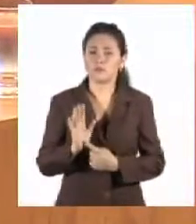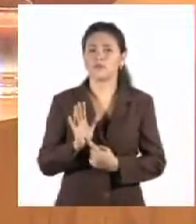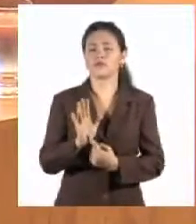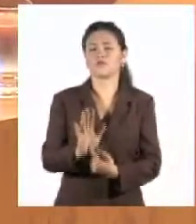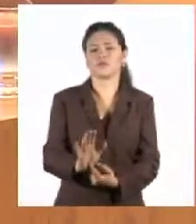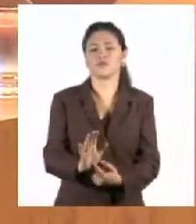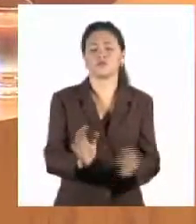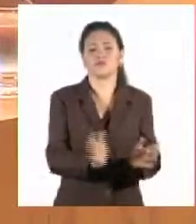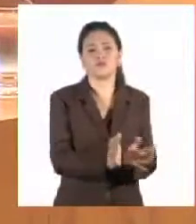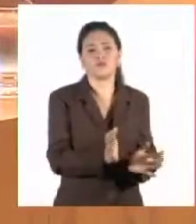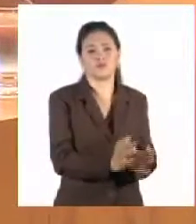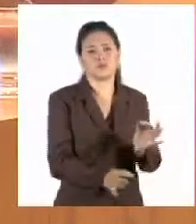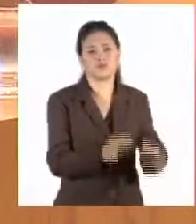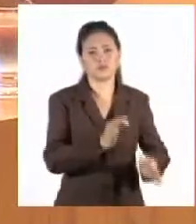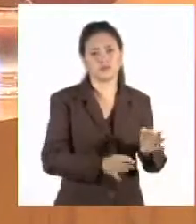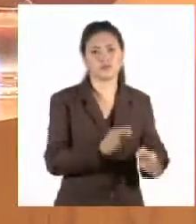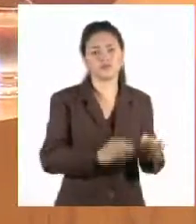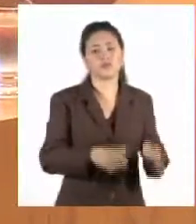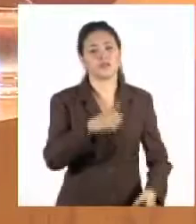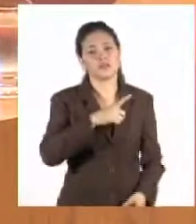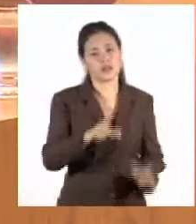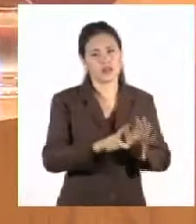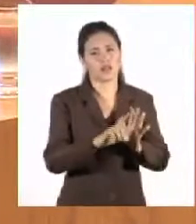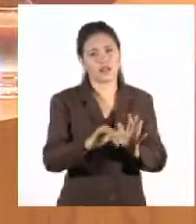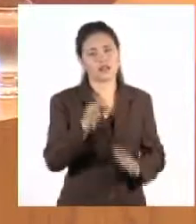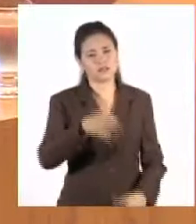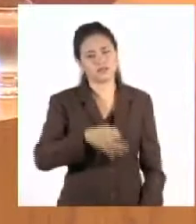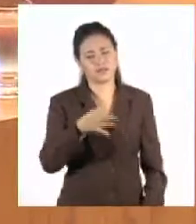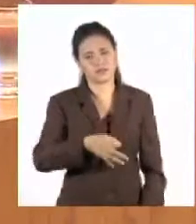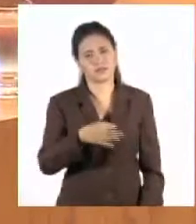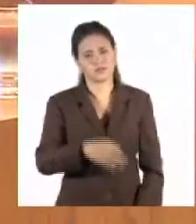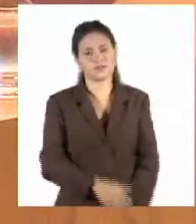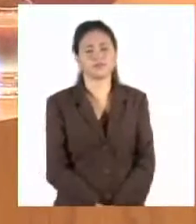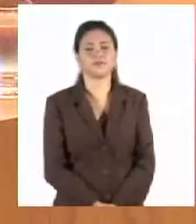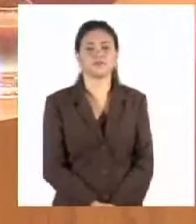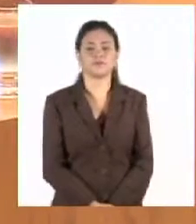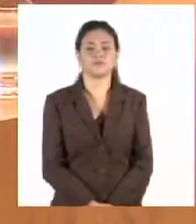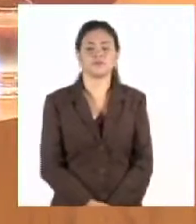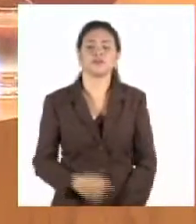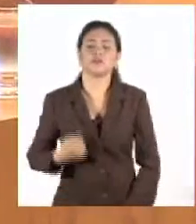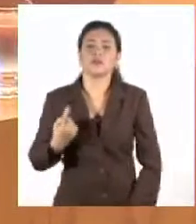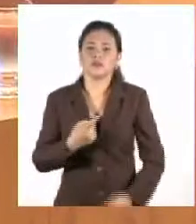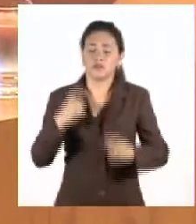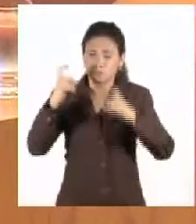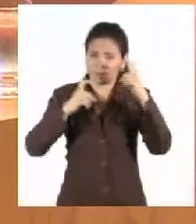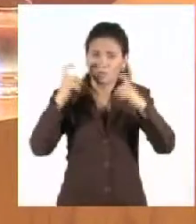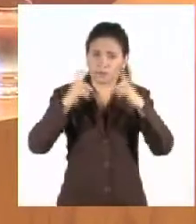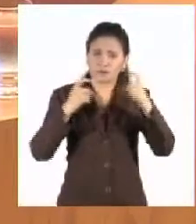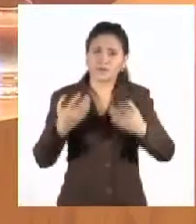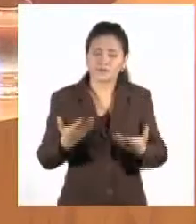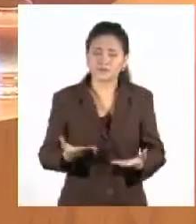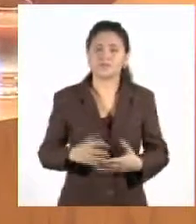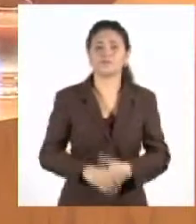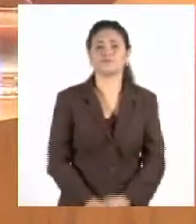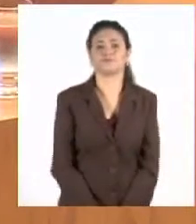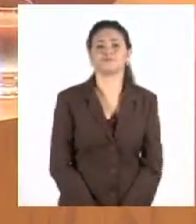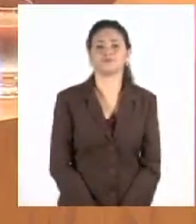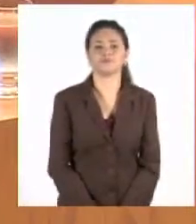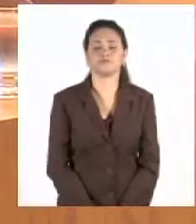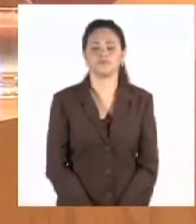e Justiça já o fez, legitimando essa condição, e a nossa preocupação foi essa. Prova disso é que